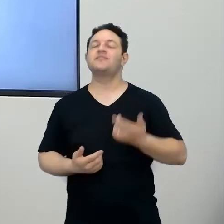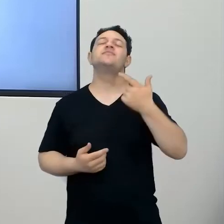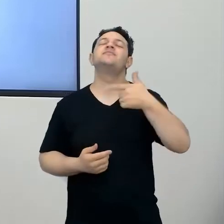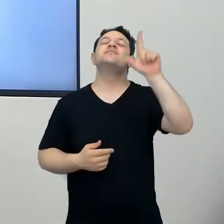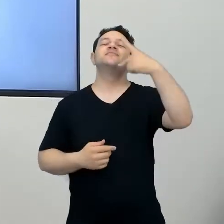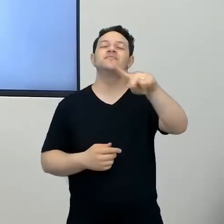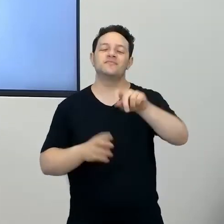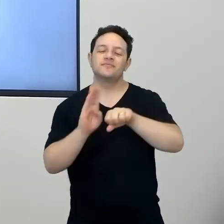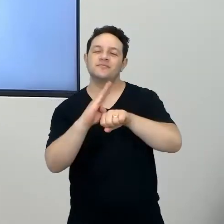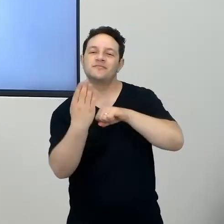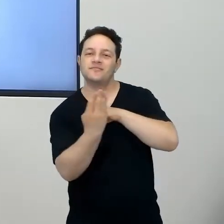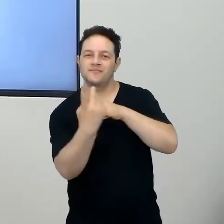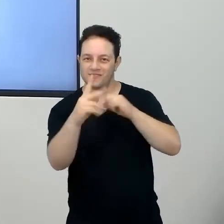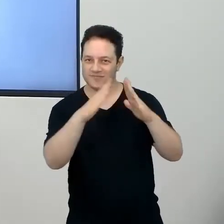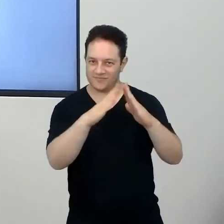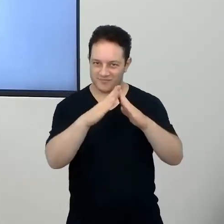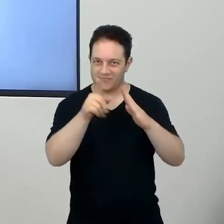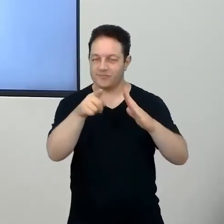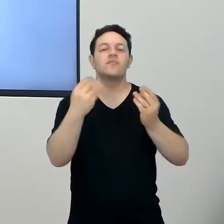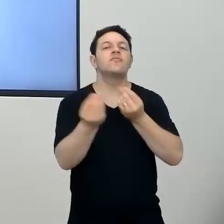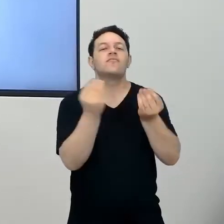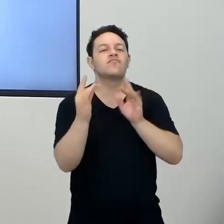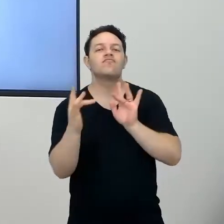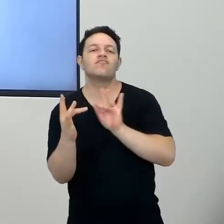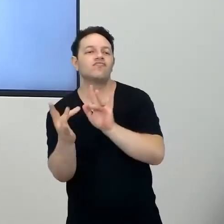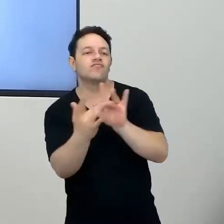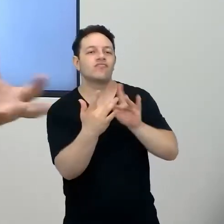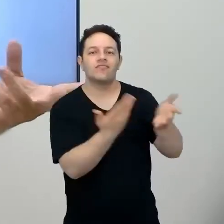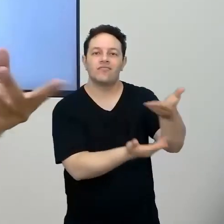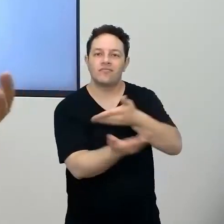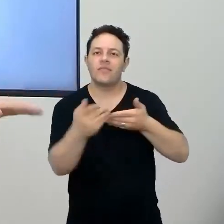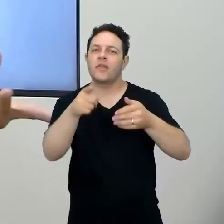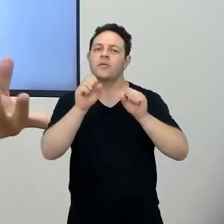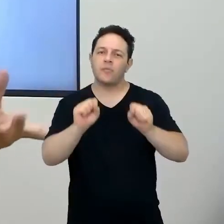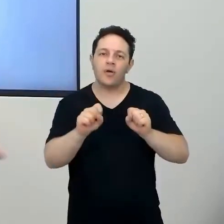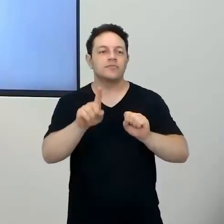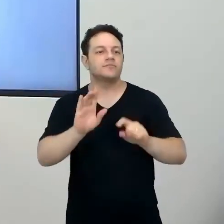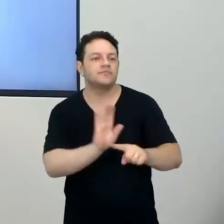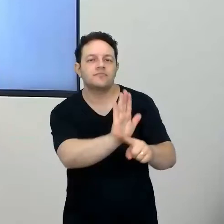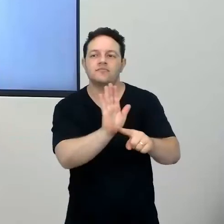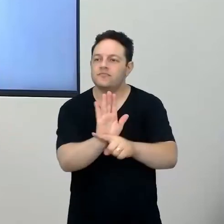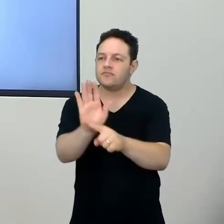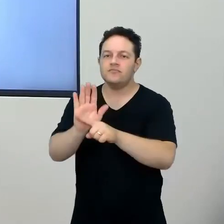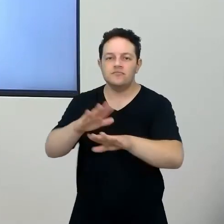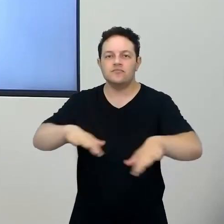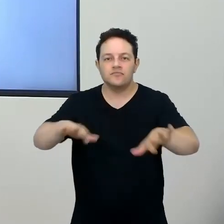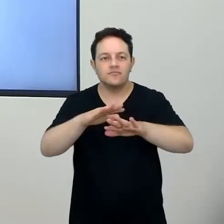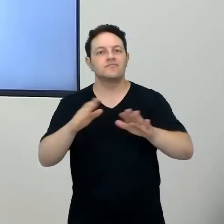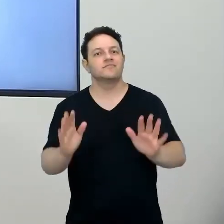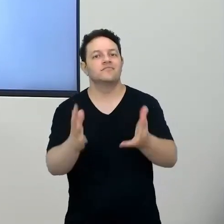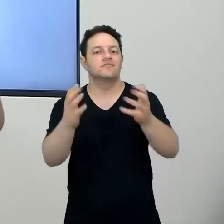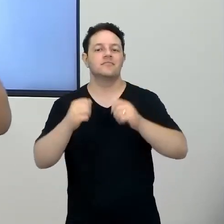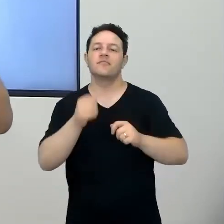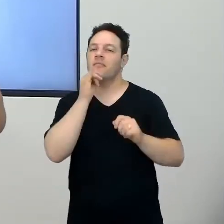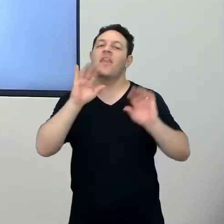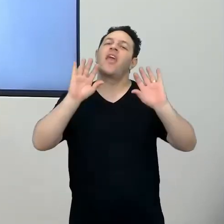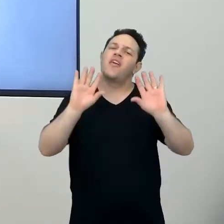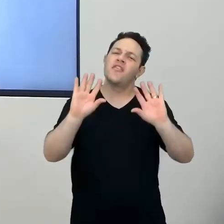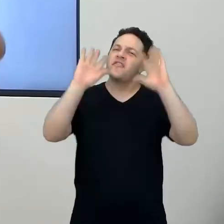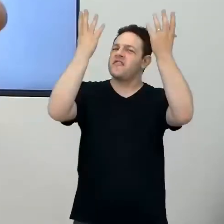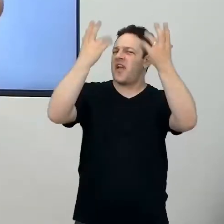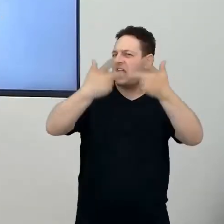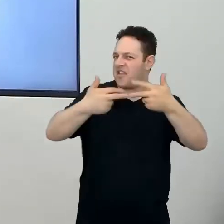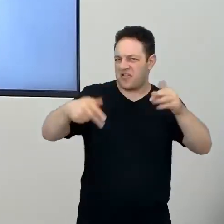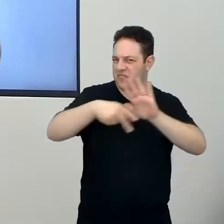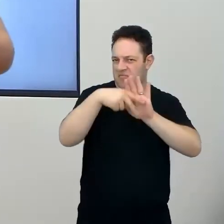seu bairro, por exemplo, é você privilegiar e ajudar movimentos que acontecem no seu bairro, por exemplo. Festas das